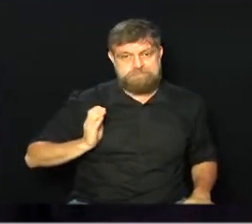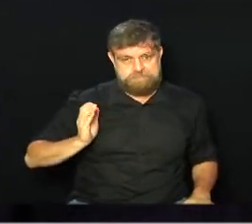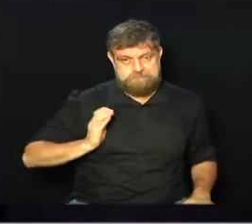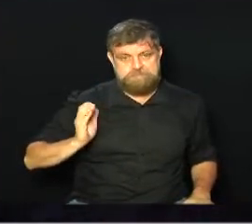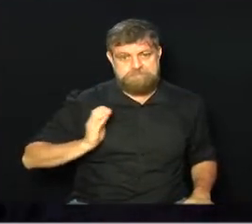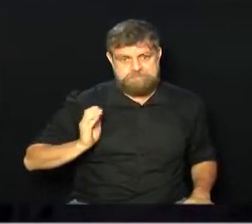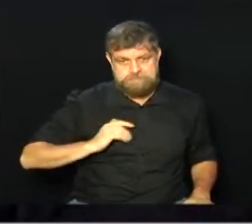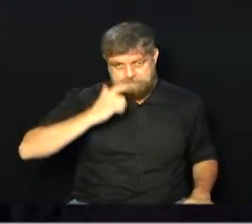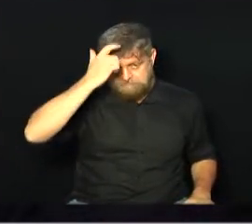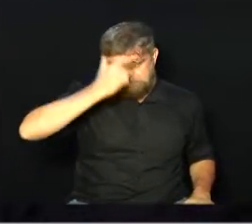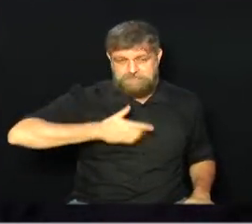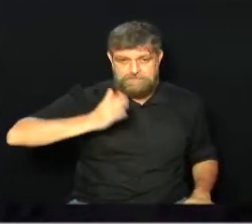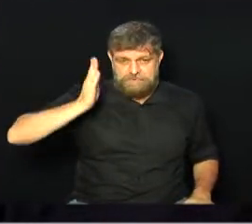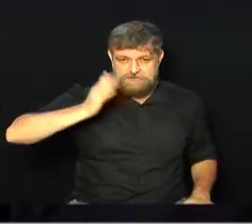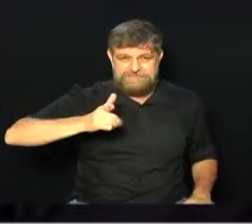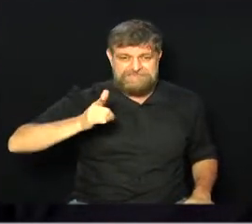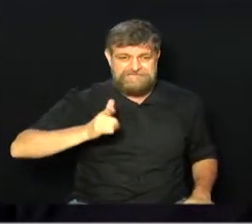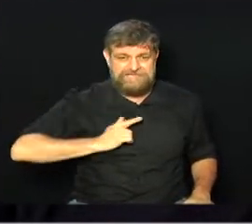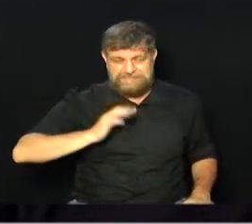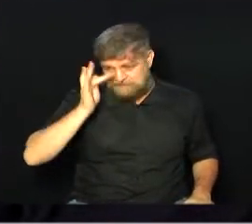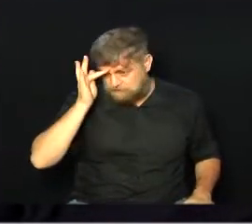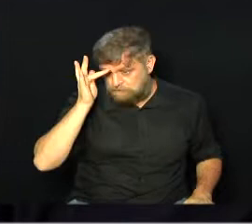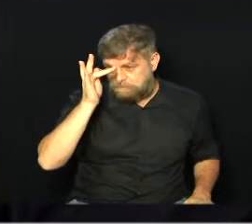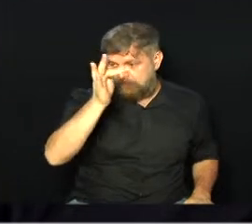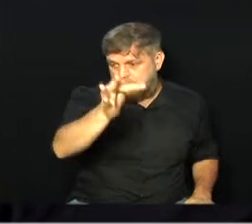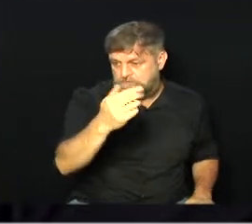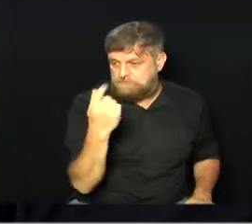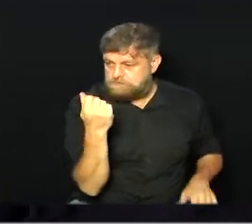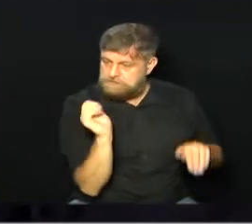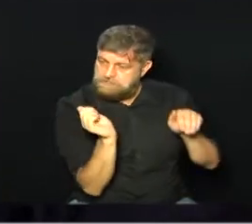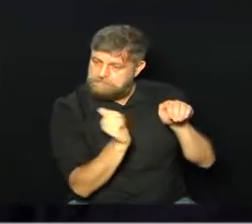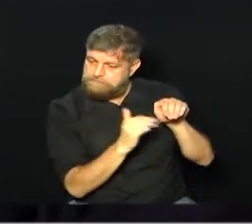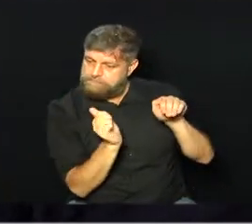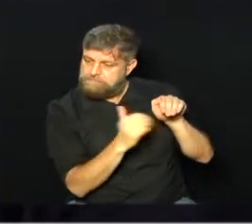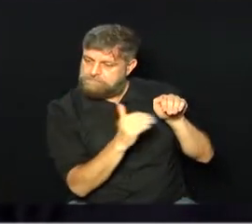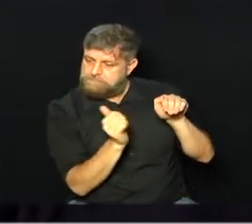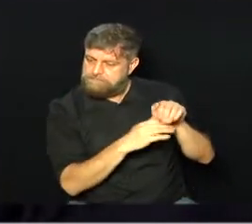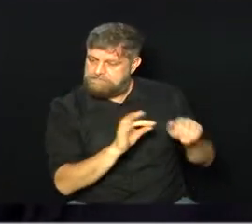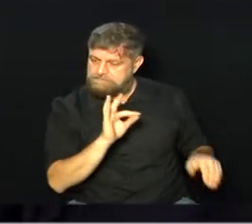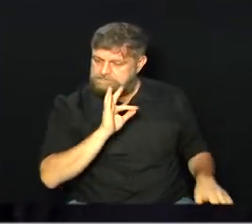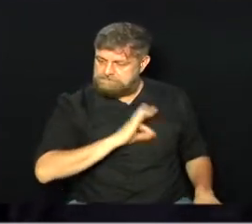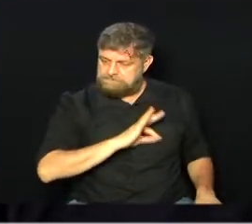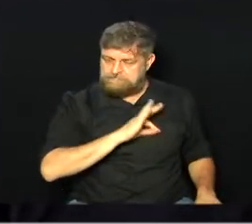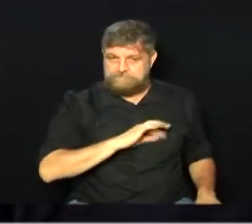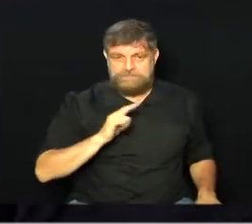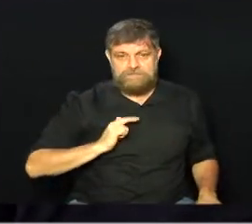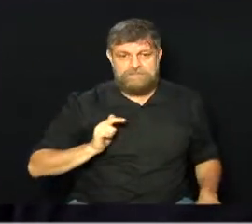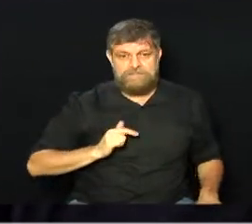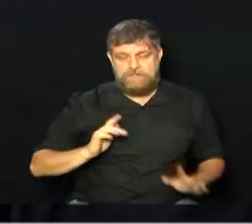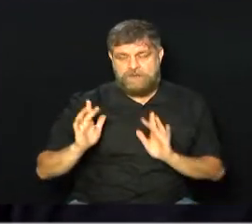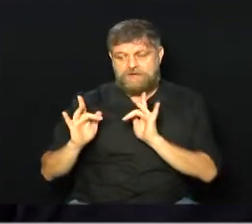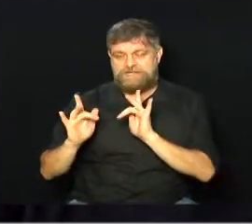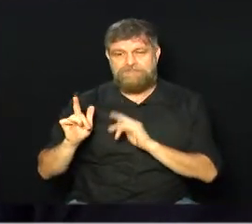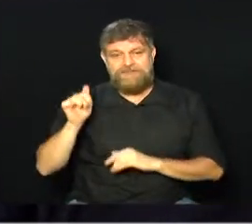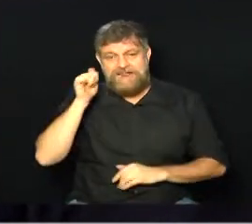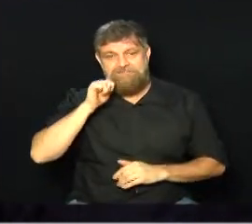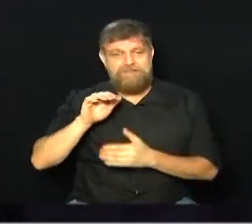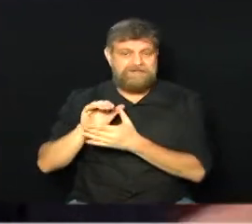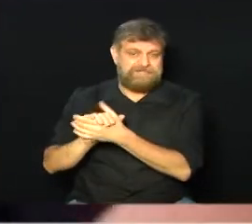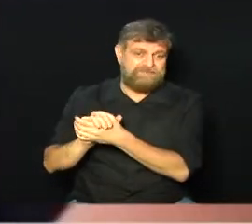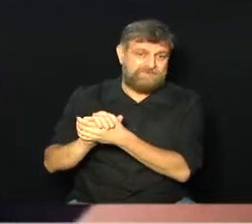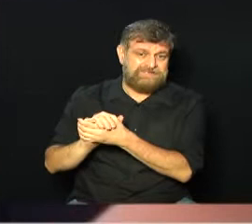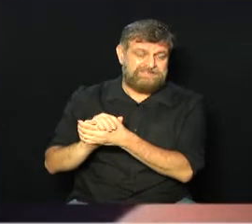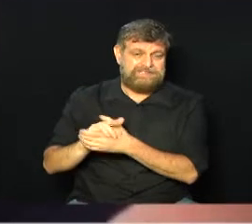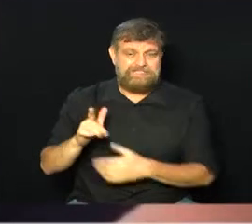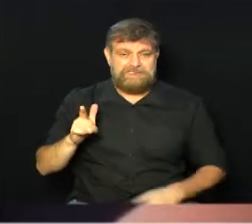ter já uma estabilidade no futuro. Eu já namorava minha esposa há bastante tempo